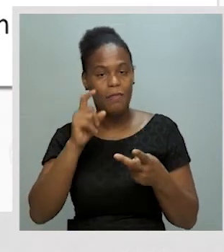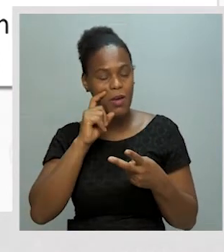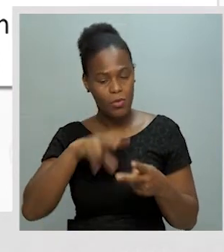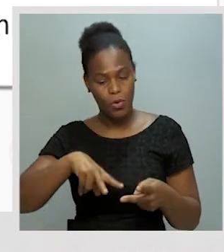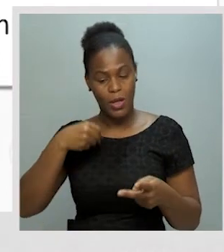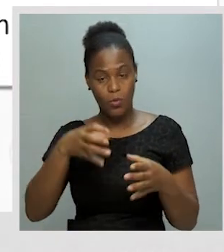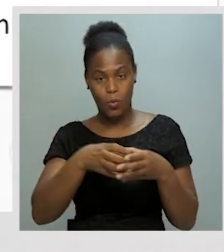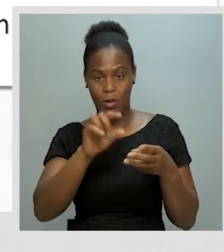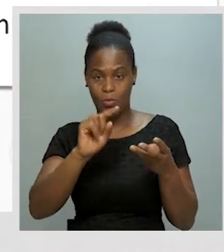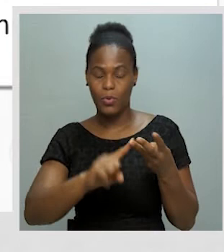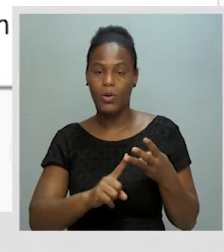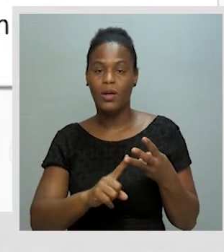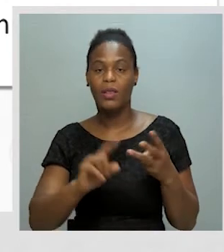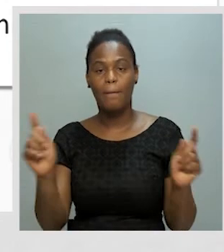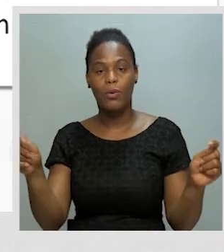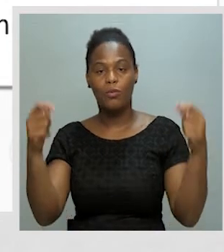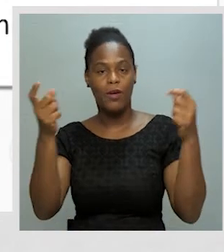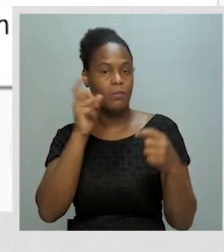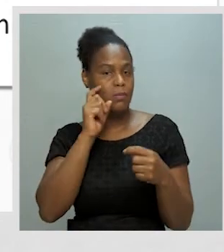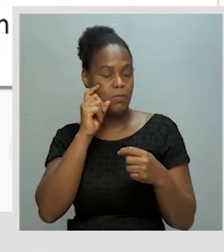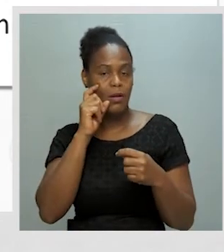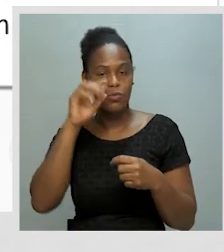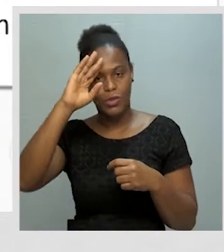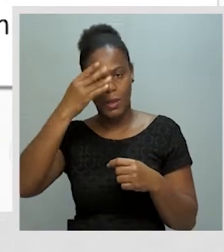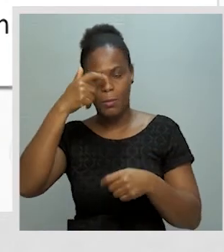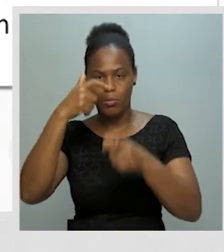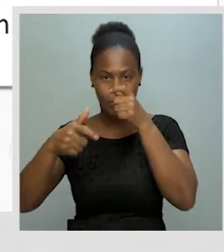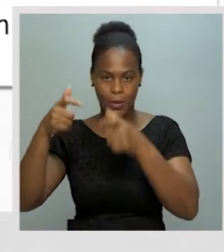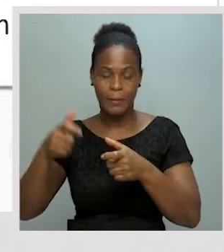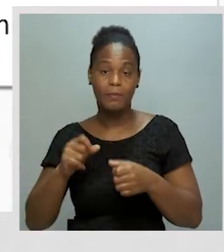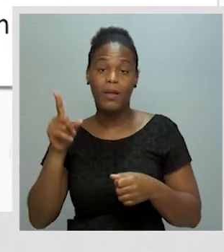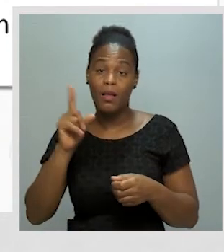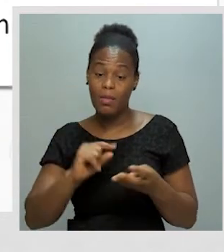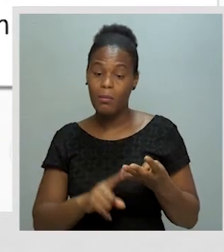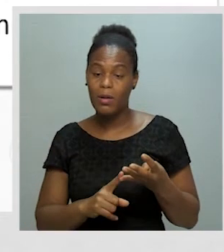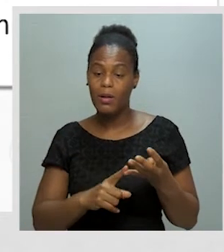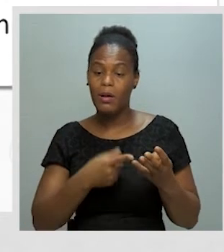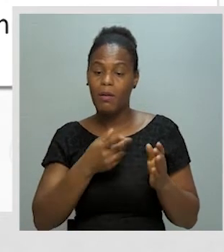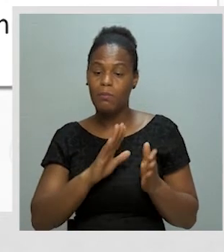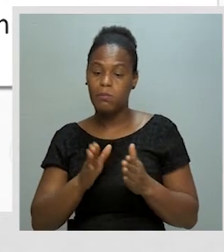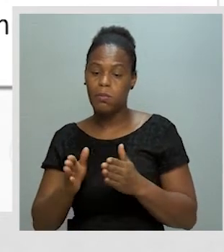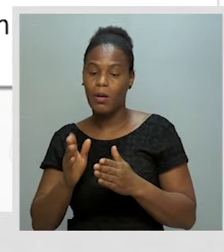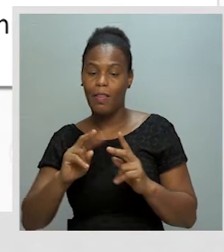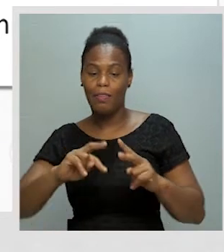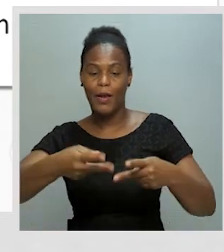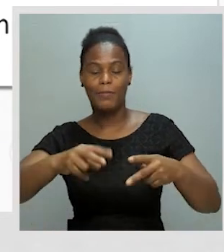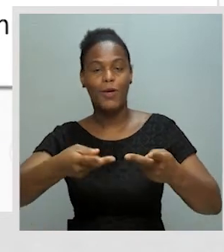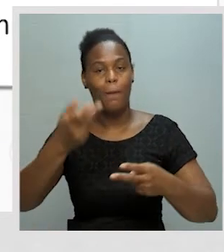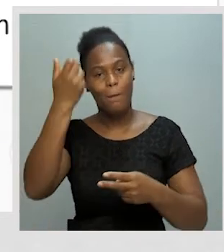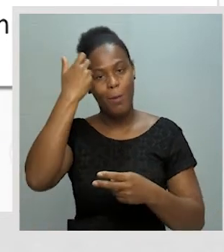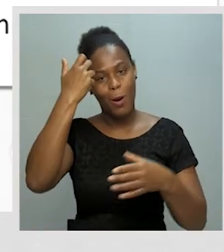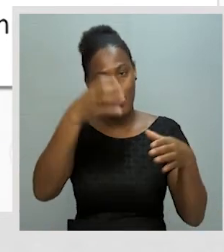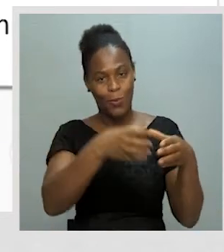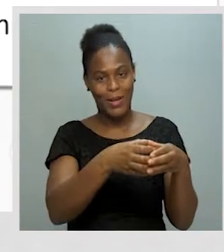a riqueza da sua comunidade, promovendo a conservação da sabedoria popular e ainda processa-se na transmissão